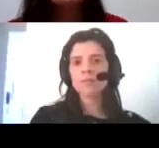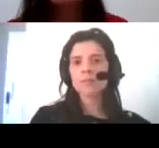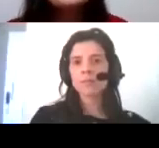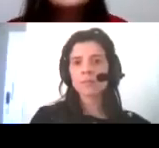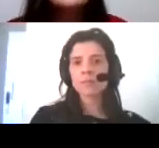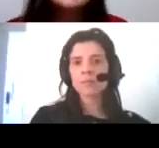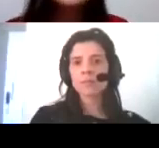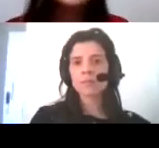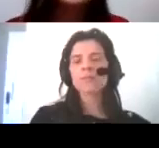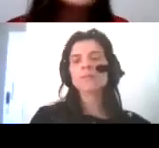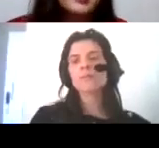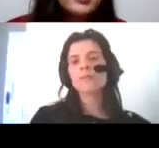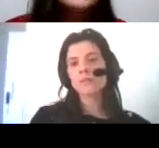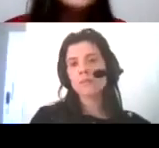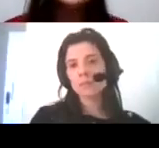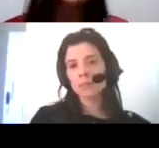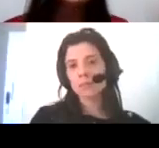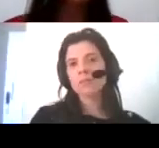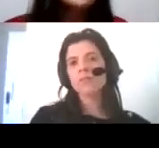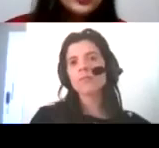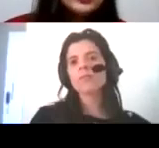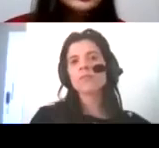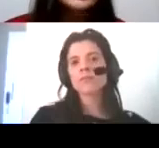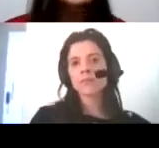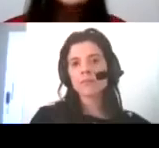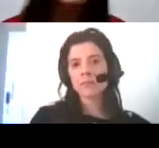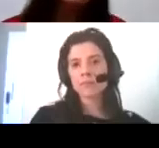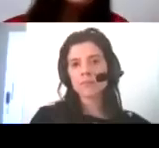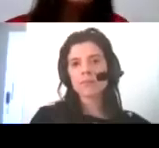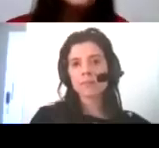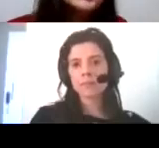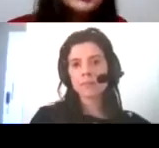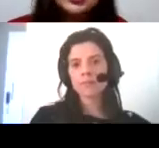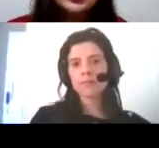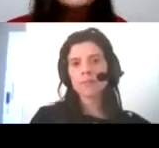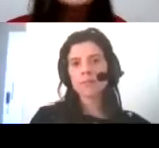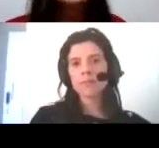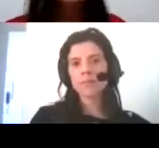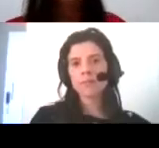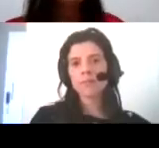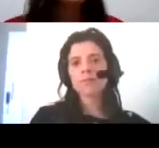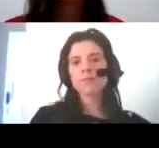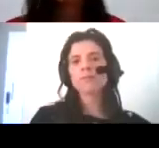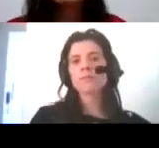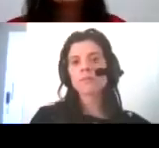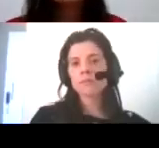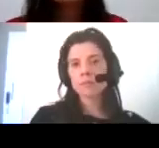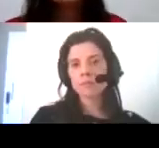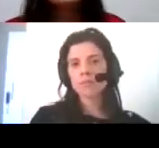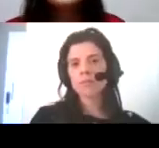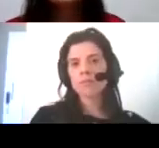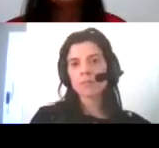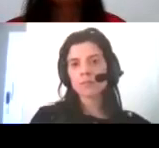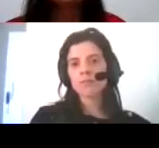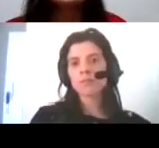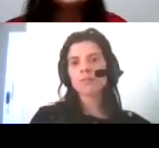gente fala, às vezes, sem pensar, a gente falou, né? E aí ocorre um mal entendido. e que a borracha seja esse